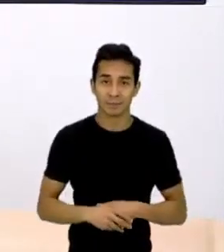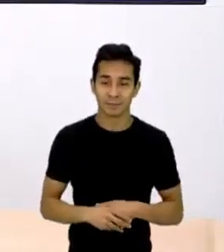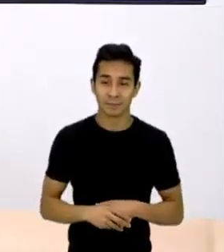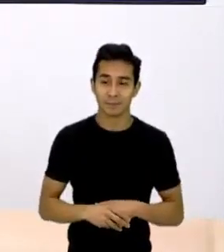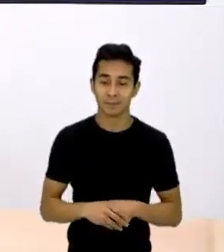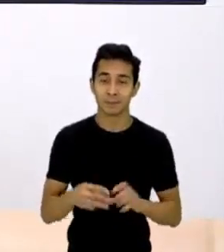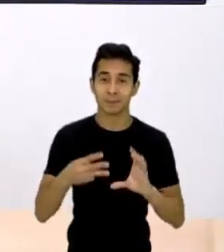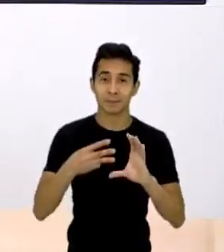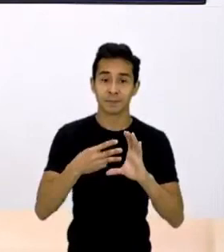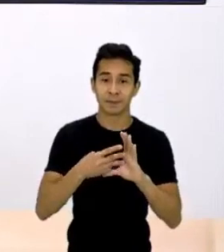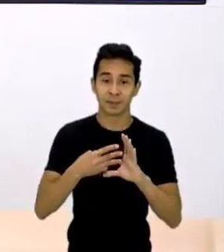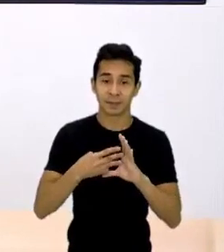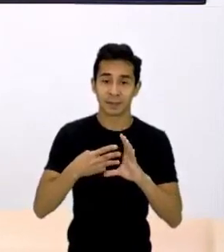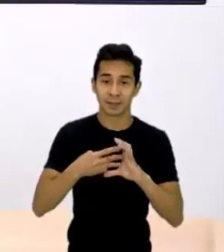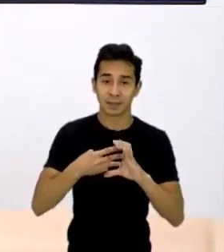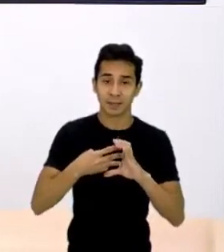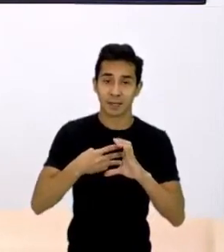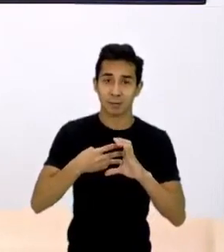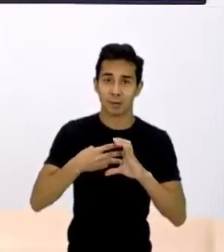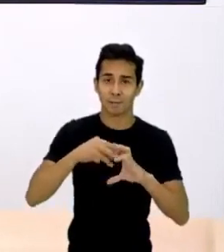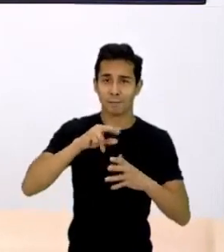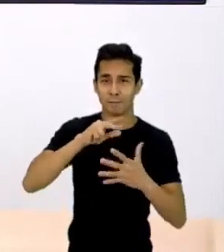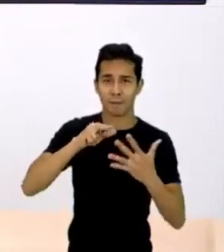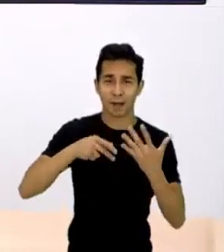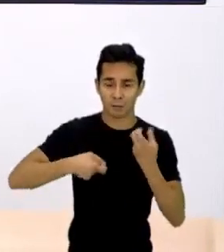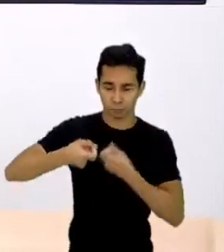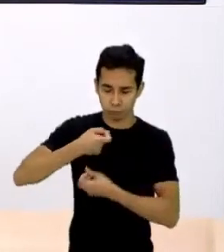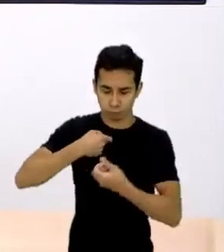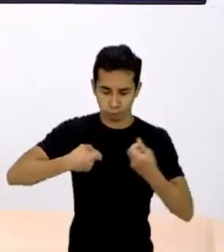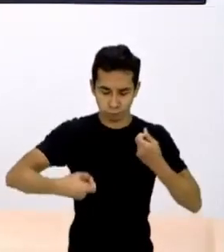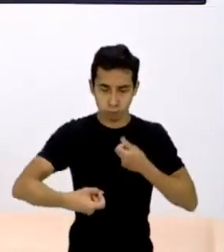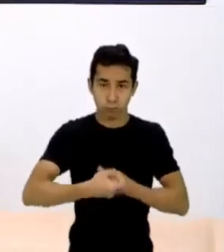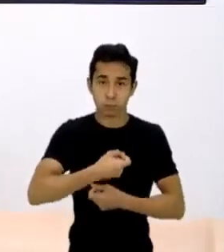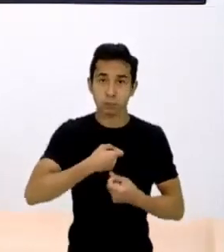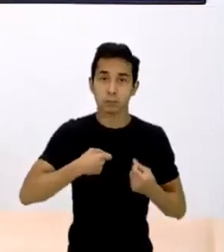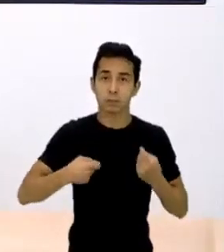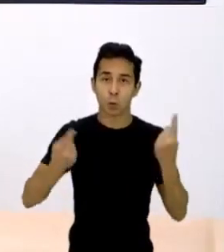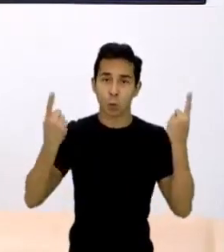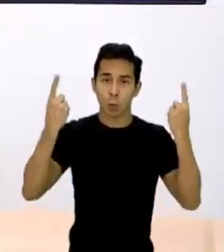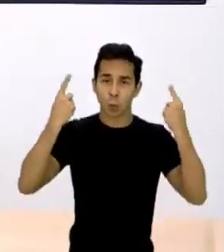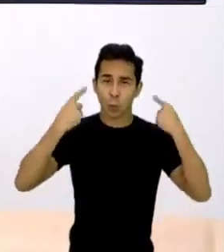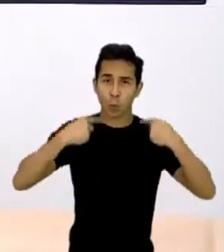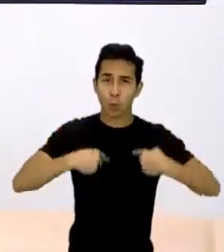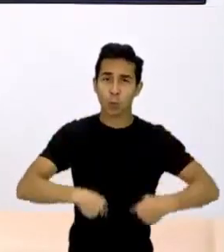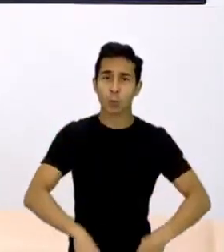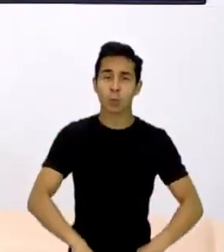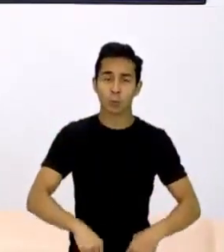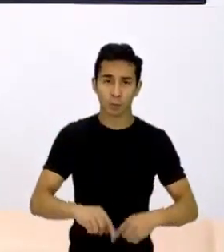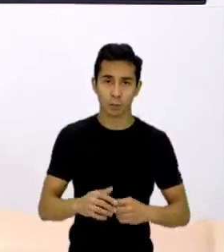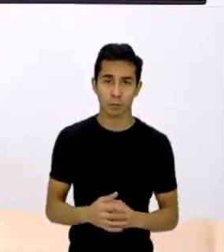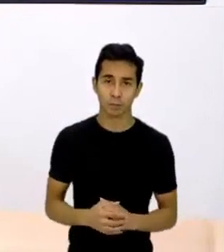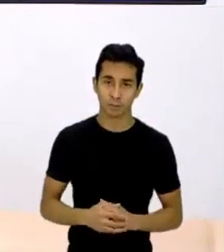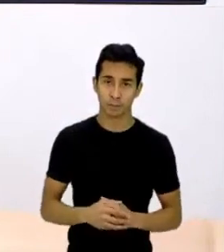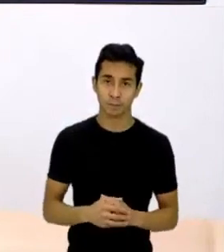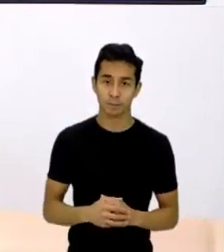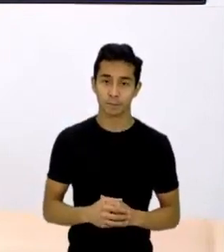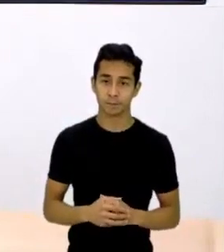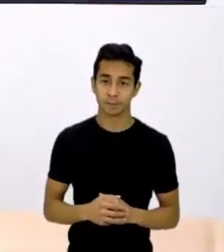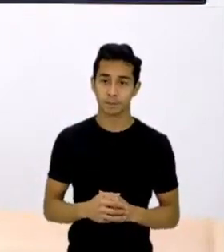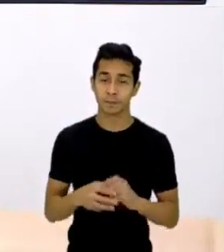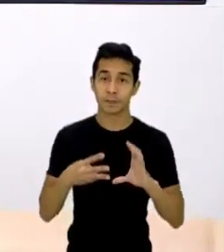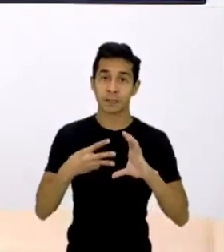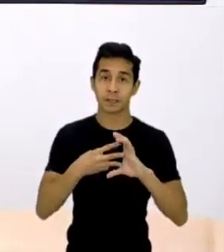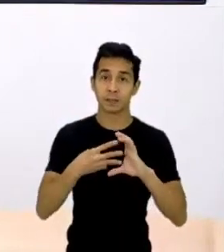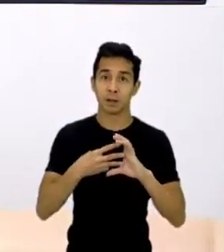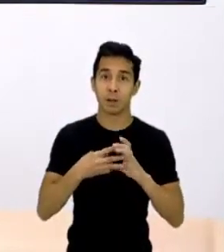de células, então a gente tem as células lá e tem bastante dessas células. Bom, quando enche bastante